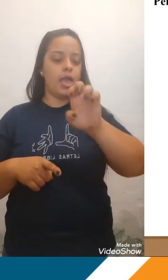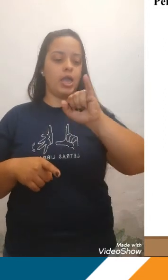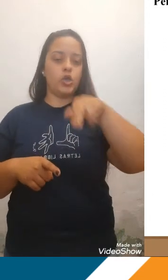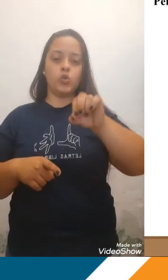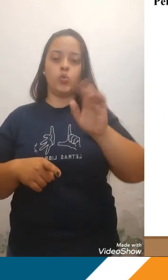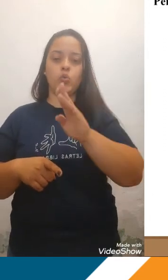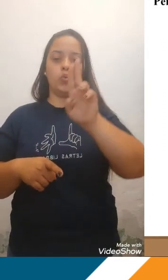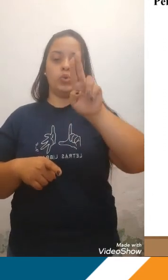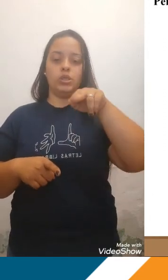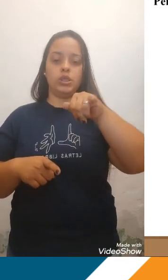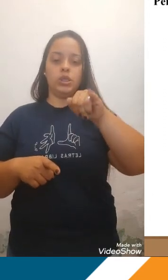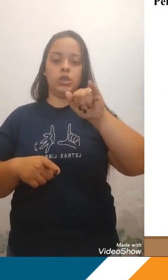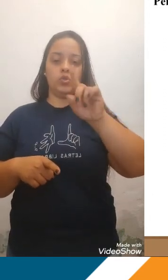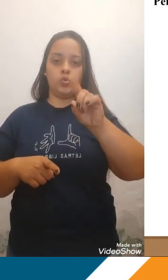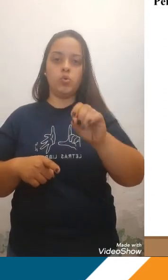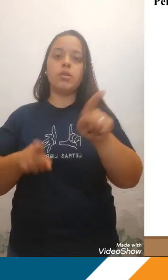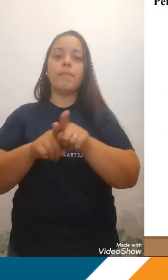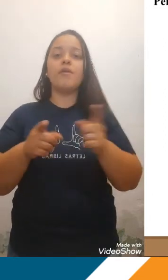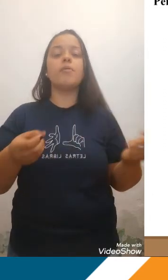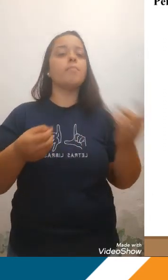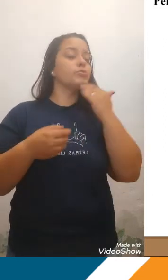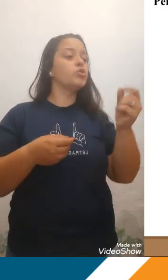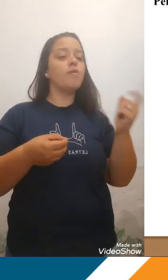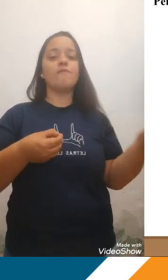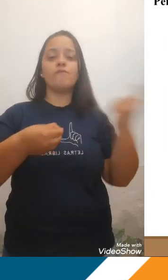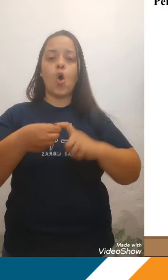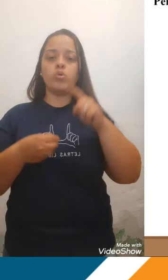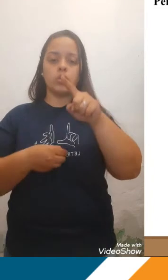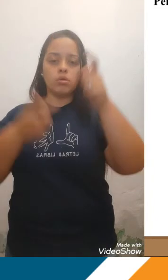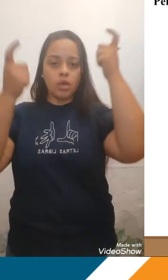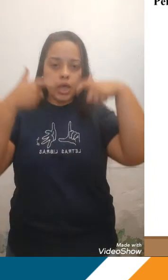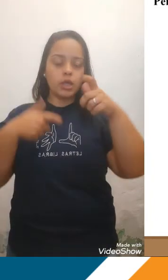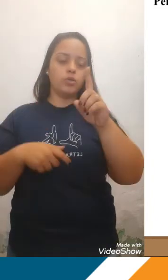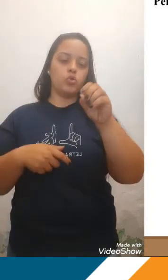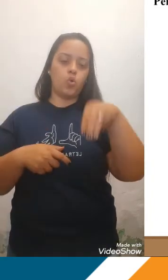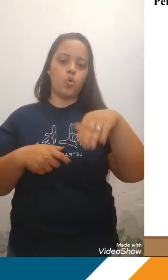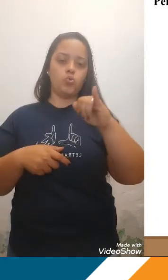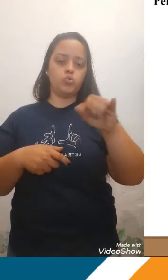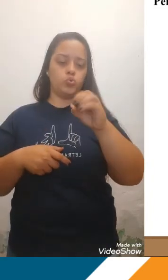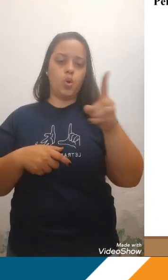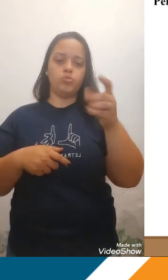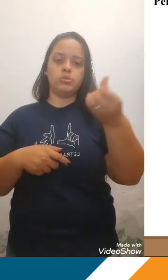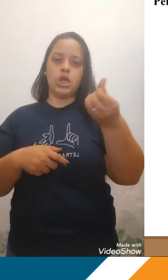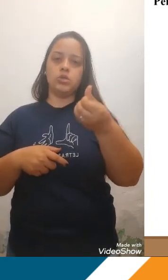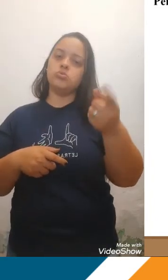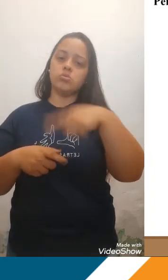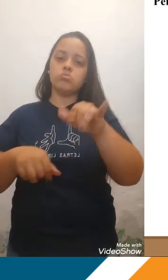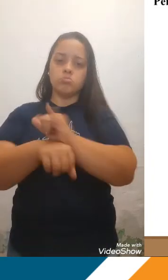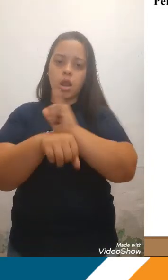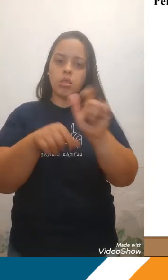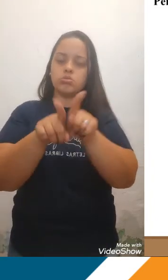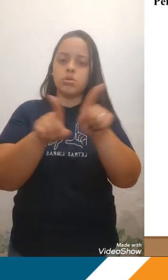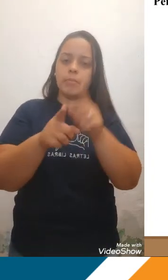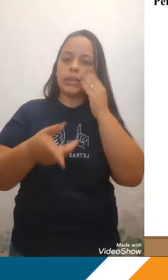e a outra demanda era o retorno imediato de Dom João VI e a corte, para Portugal. E, novamente, de forma